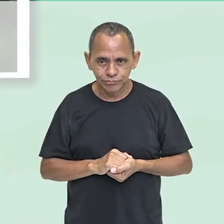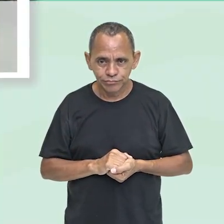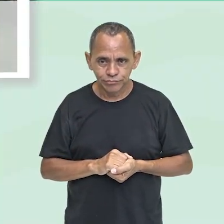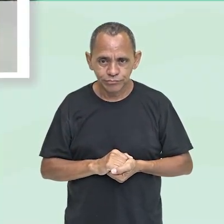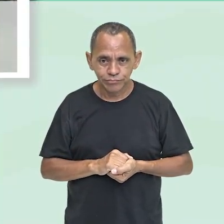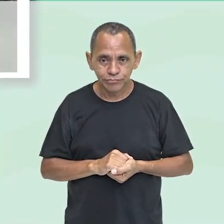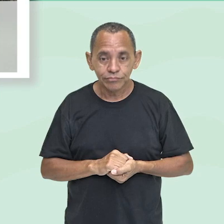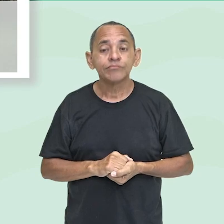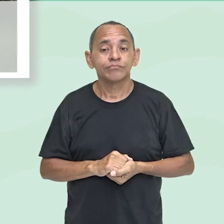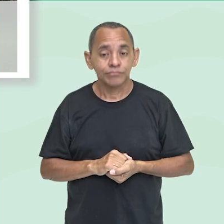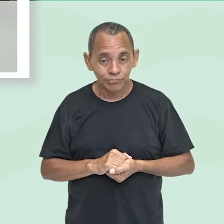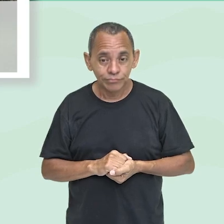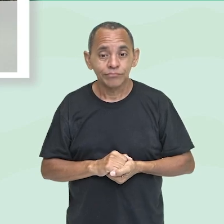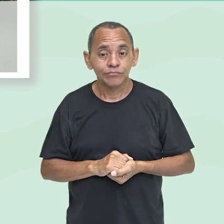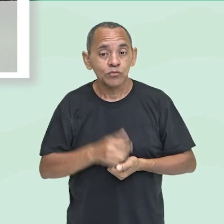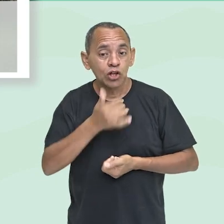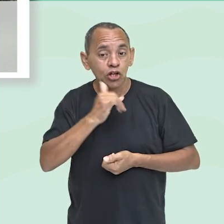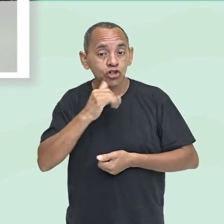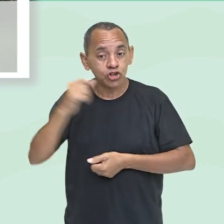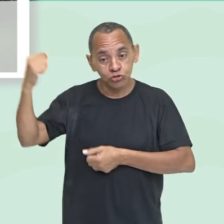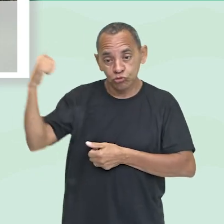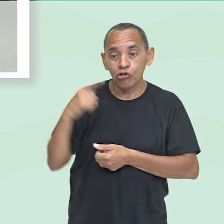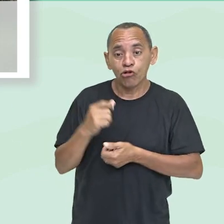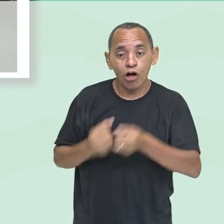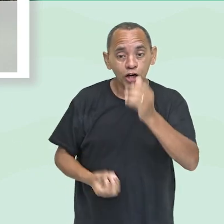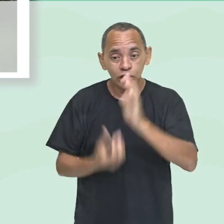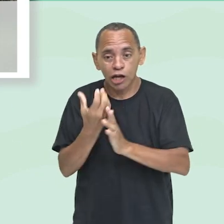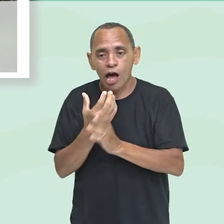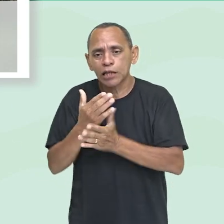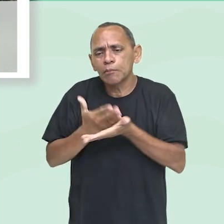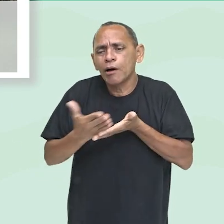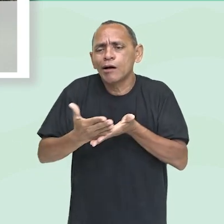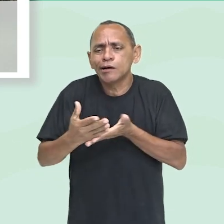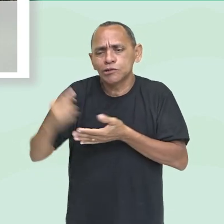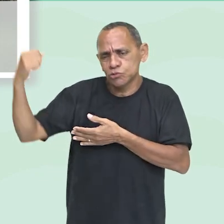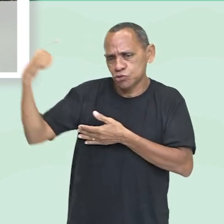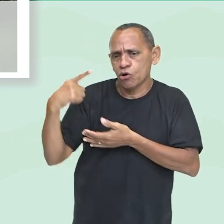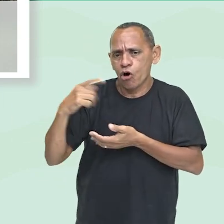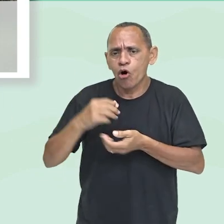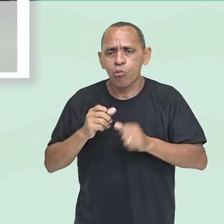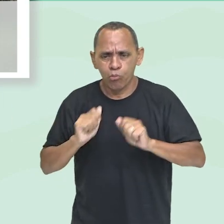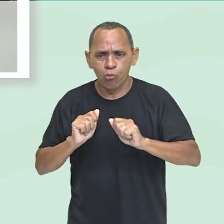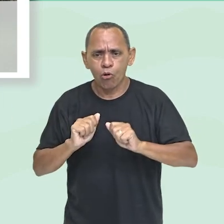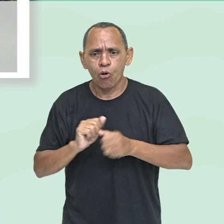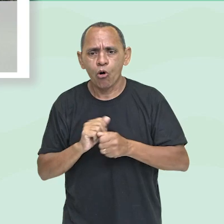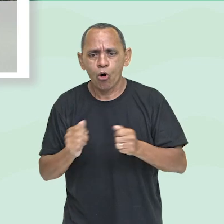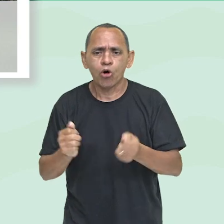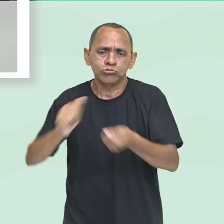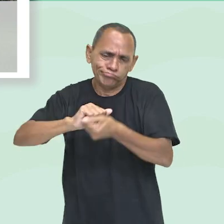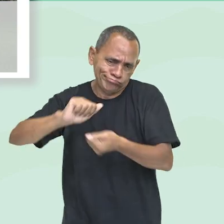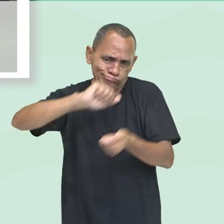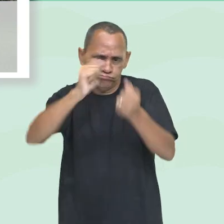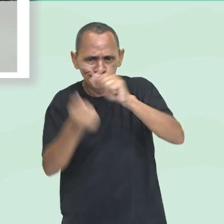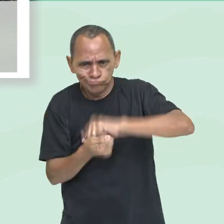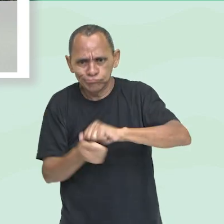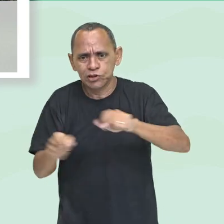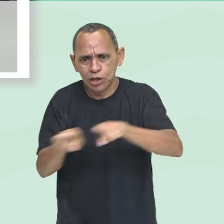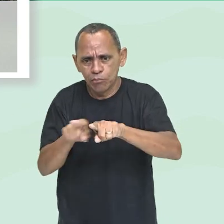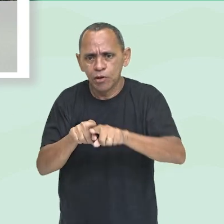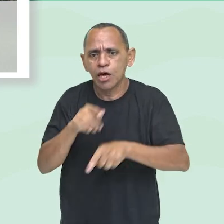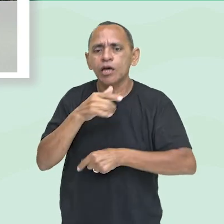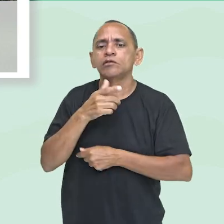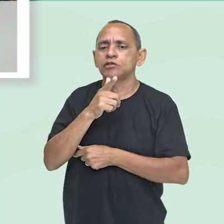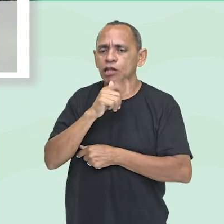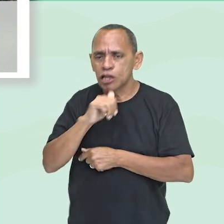Energia solar é a energia gerada a partir da luz do sol. Ela pode ser convertida em aquecimento de água ou em eletricidade. Para